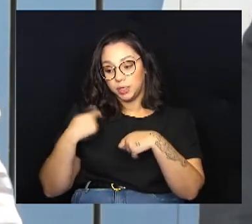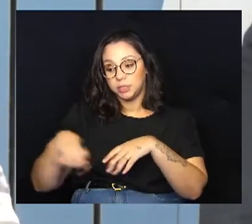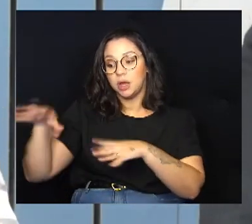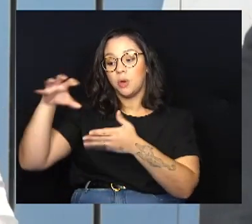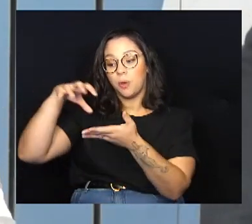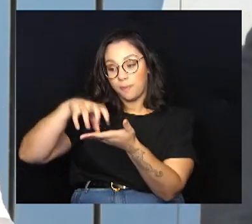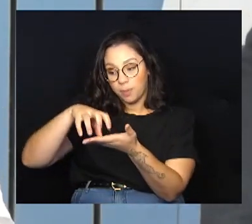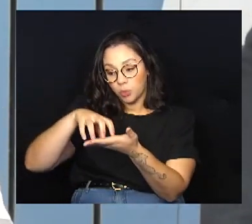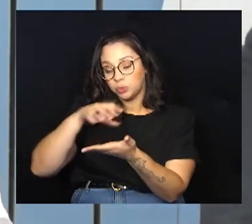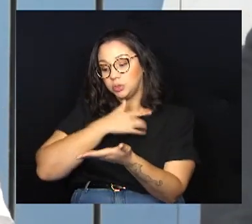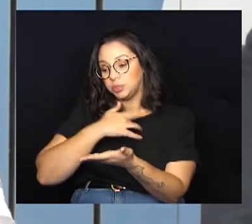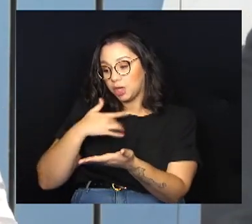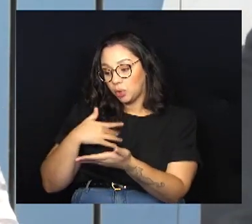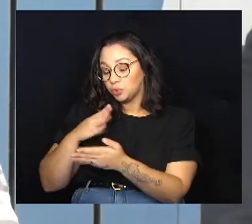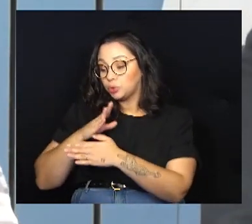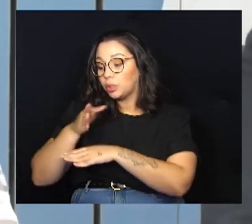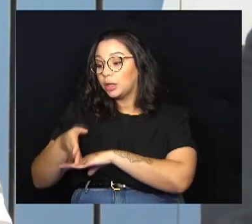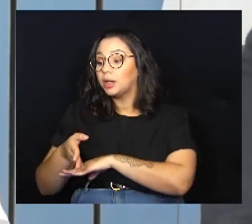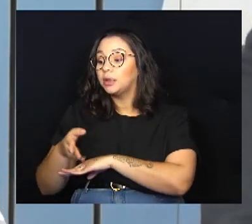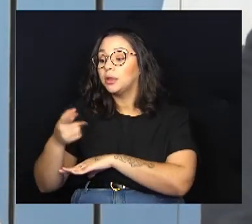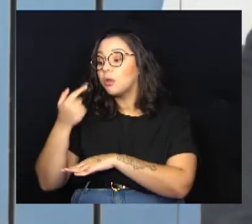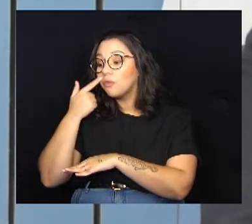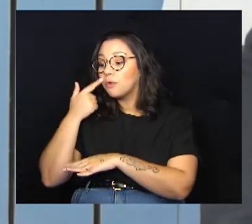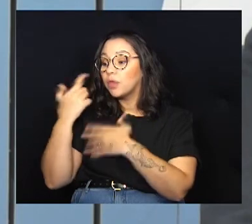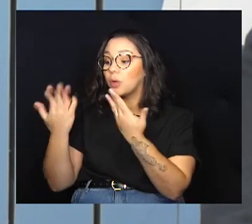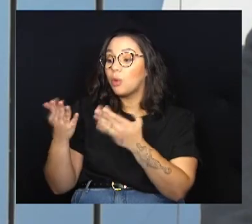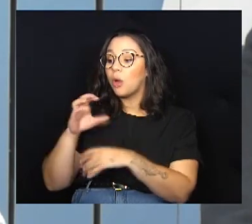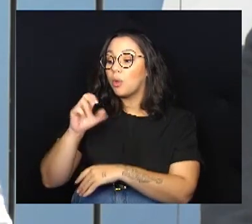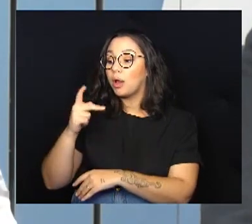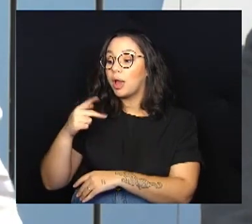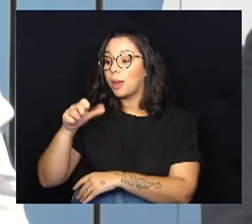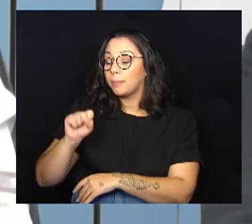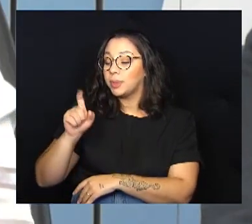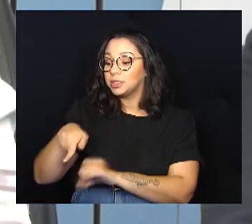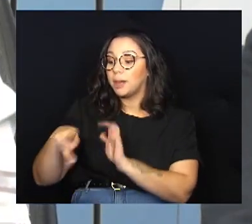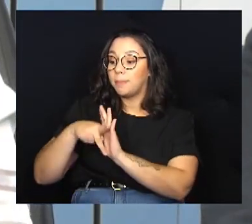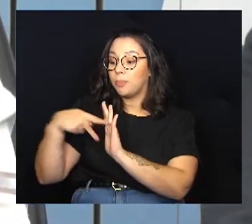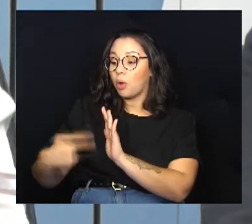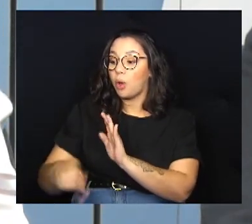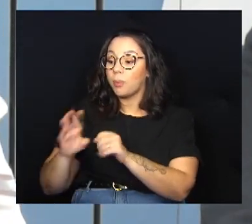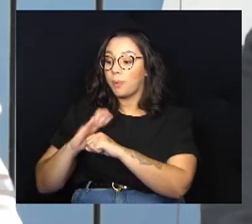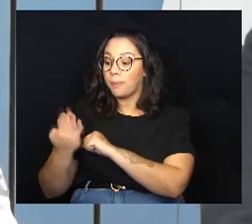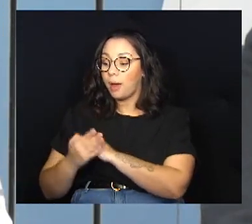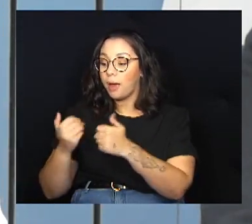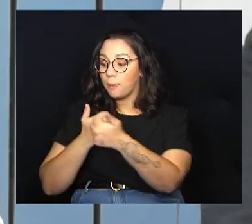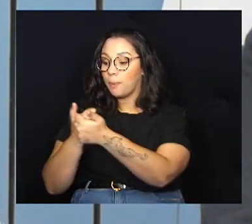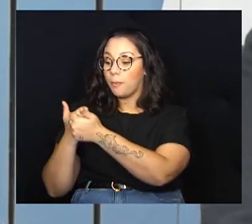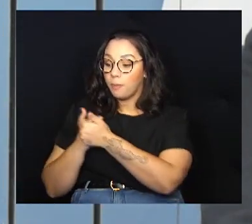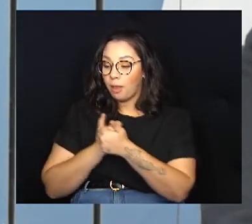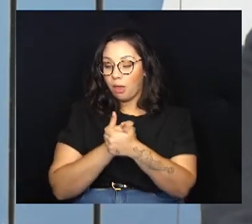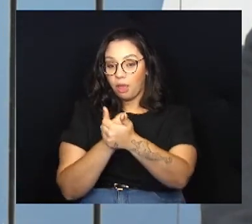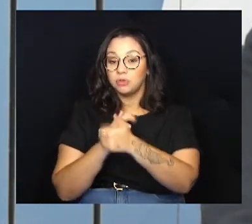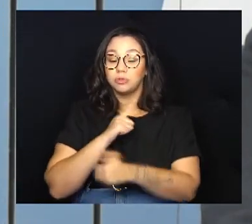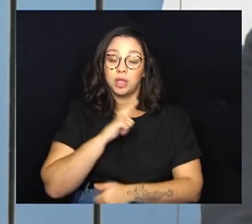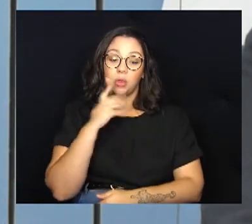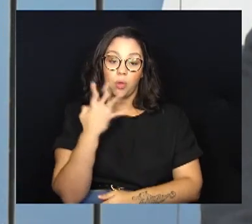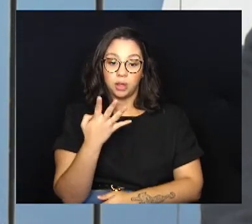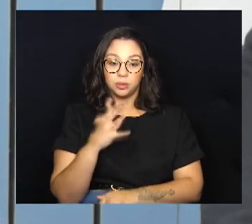estando de acordo com o que será oferecido no tratamento, é feito um cadastro